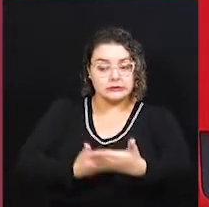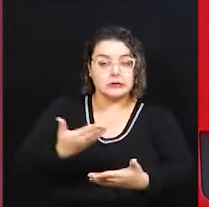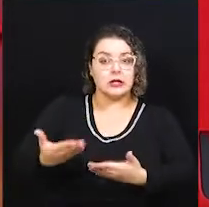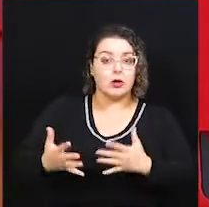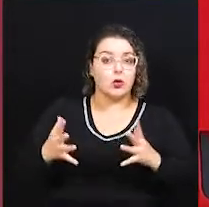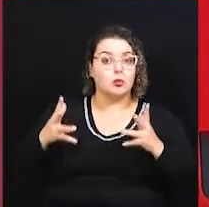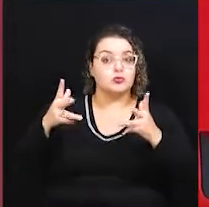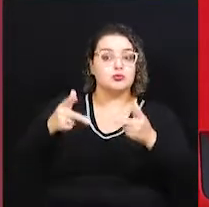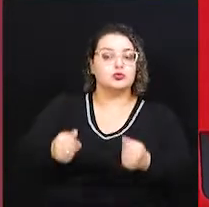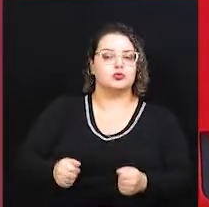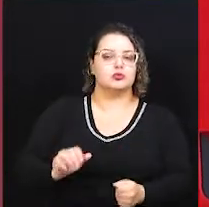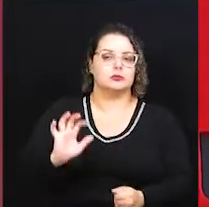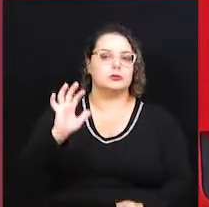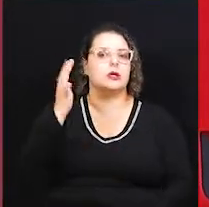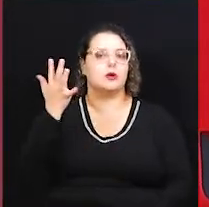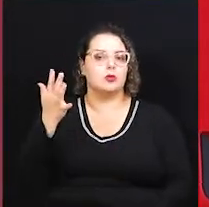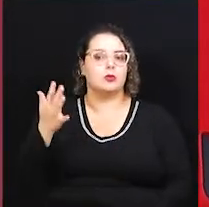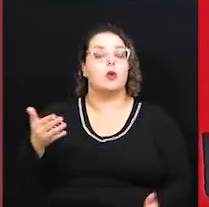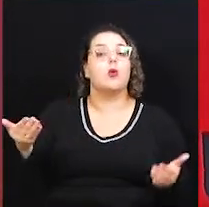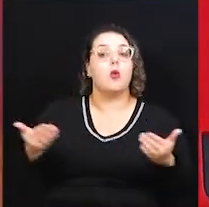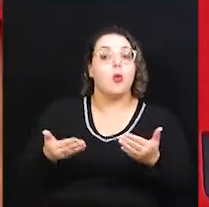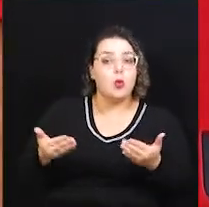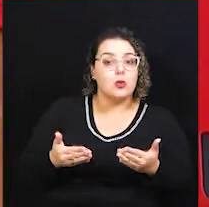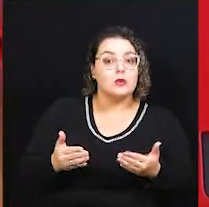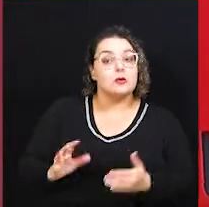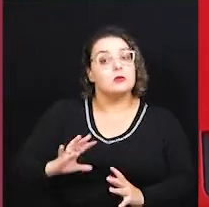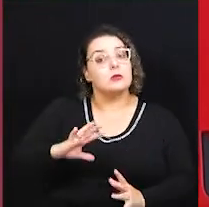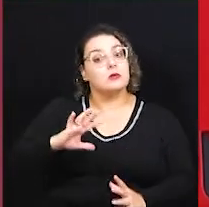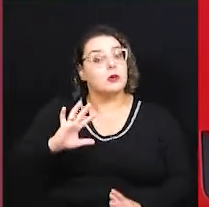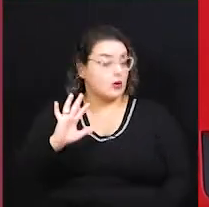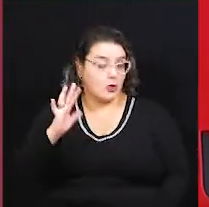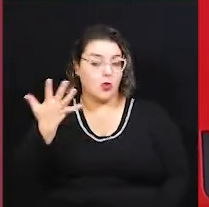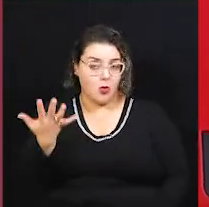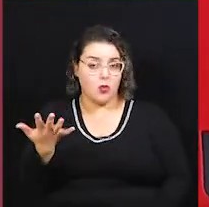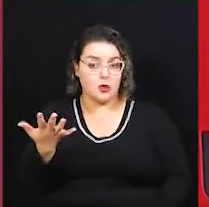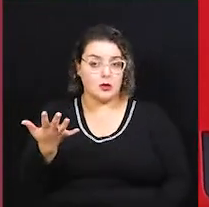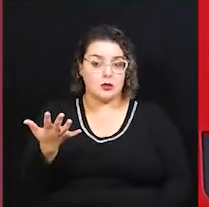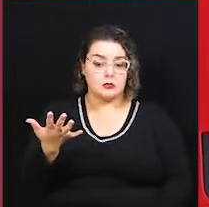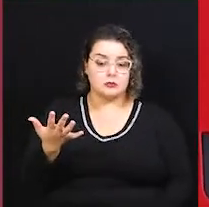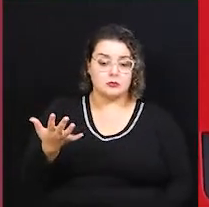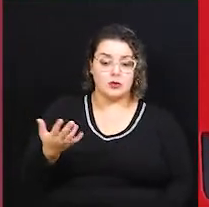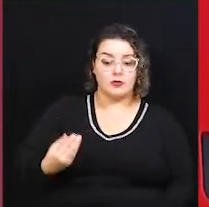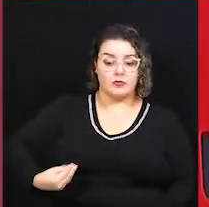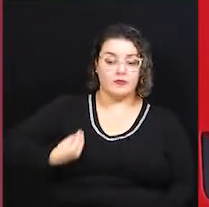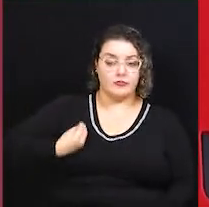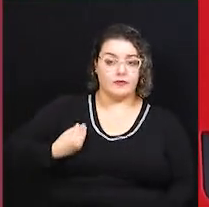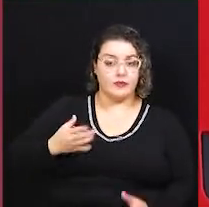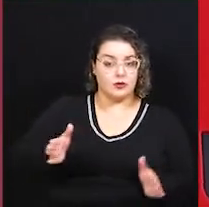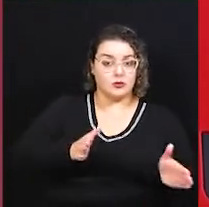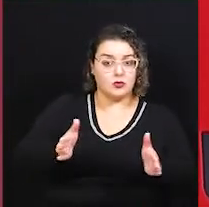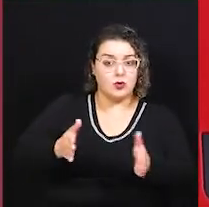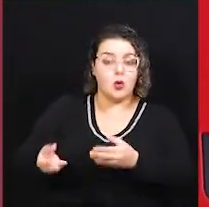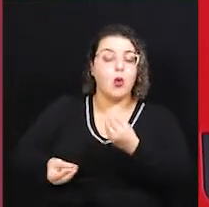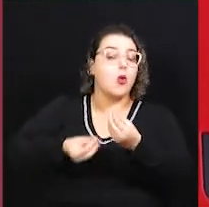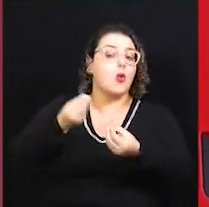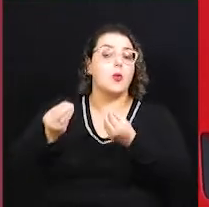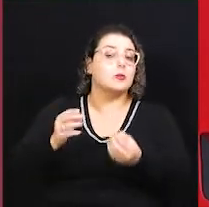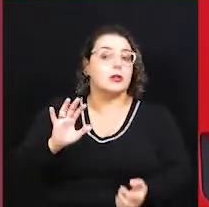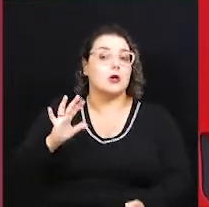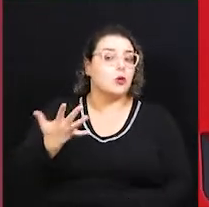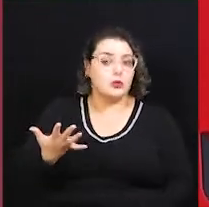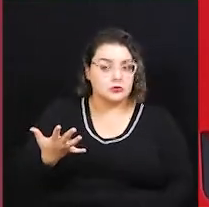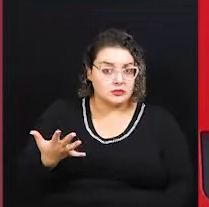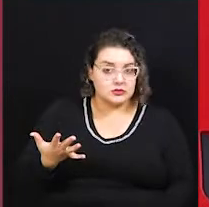mundo, interaja com fatos que estão acontecendo hoje, fatos que estão sendo abordados, como é que esses fatos de hoje